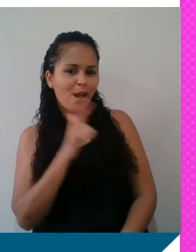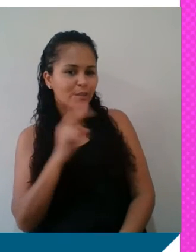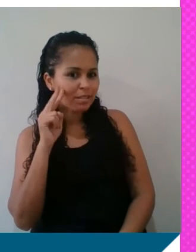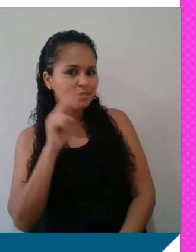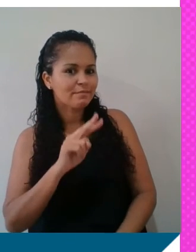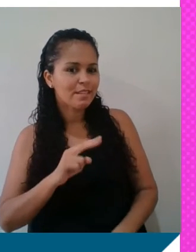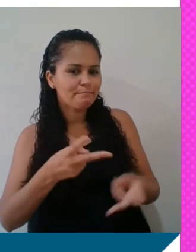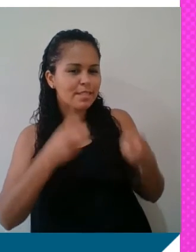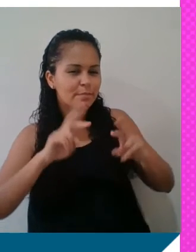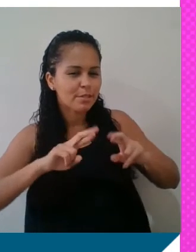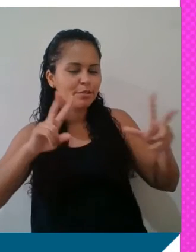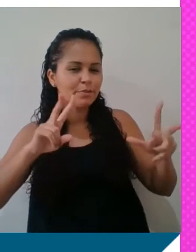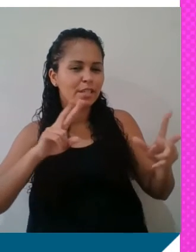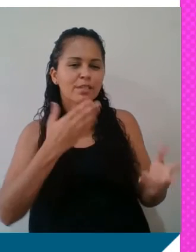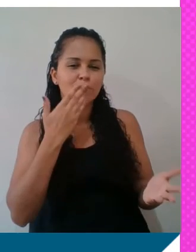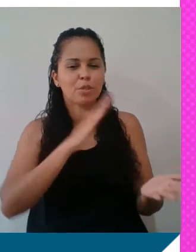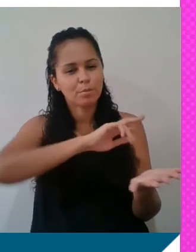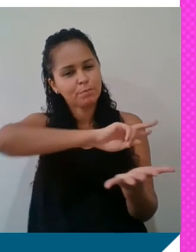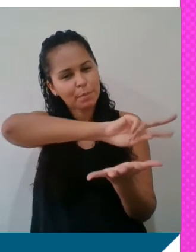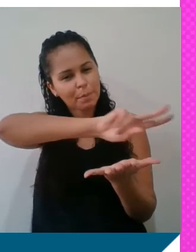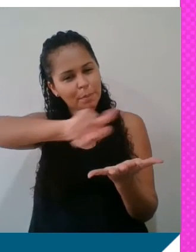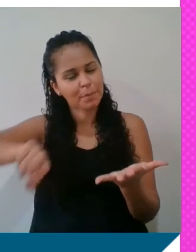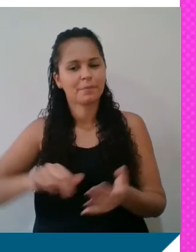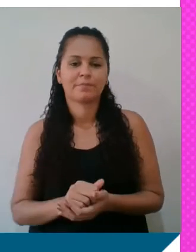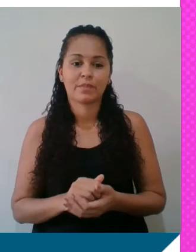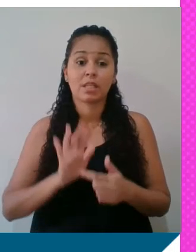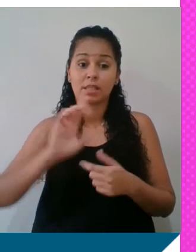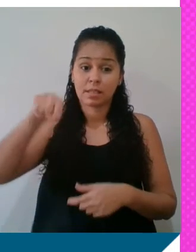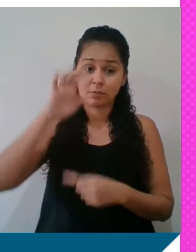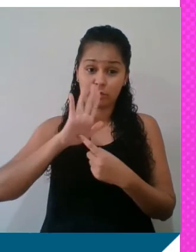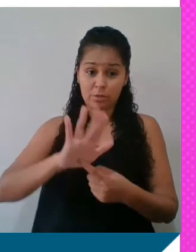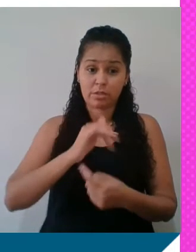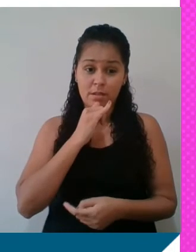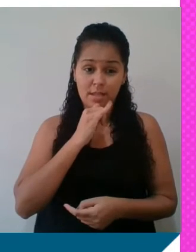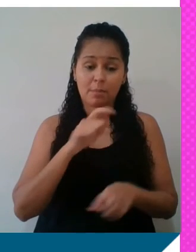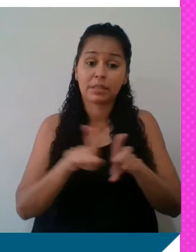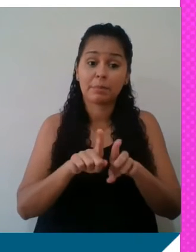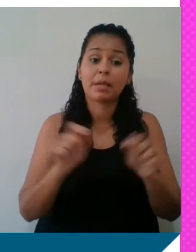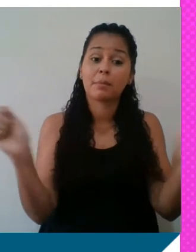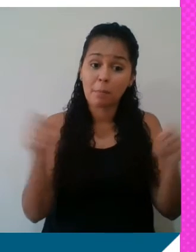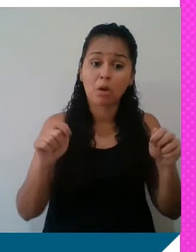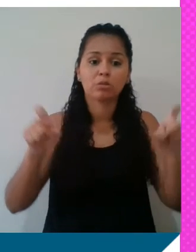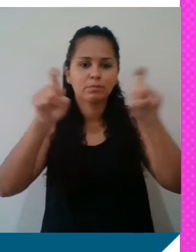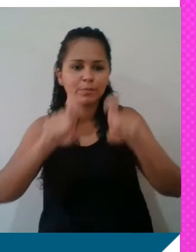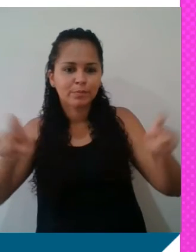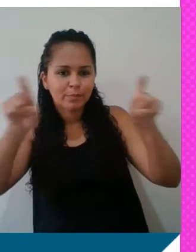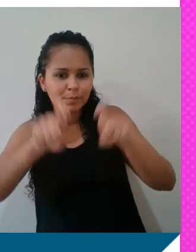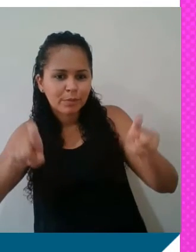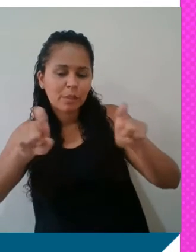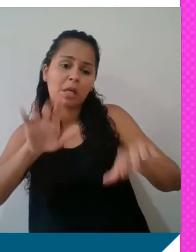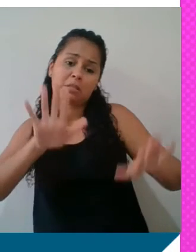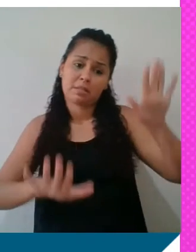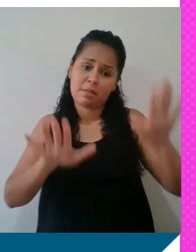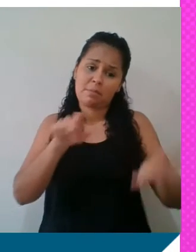né, diferenciar os ramos que vão aparecer. A gente vai mostrar um exemplo já já. Além de fazer no papel, a gente pode fazer isso também no computador. Depende